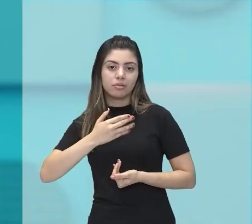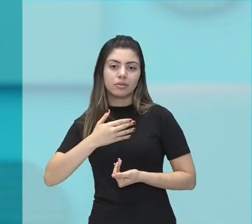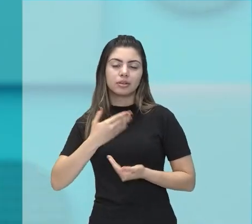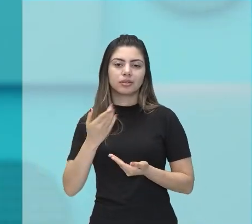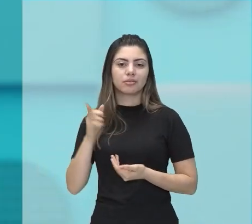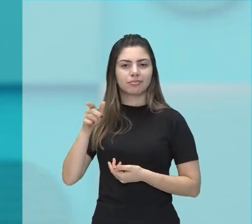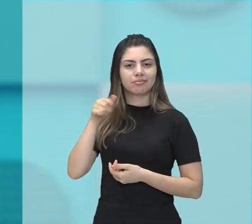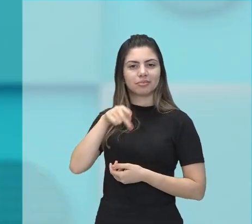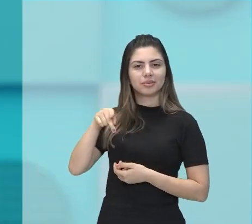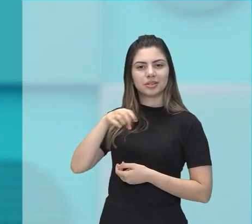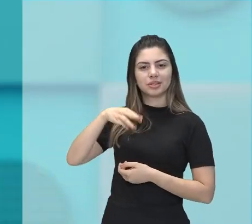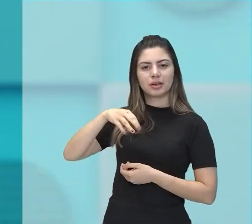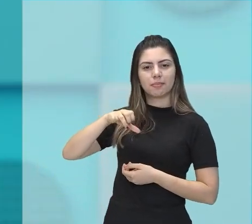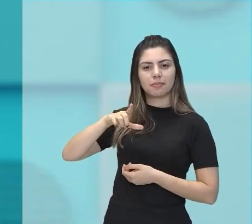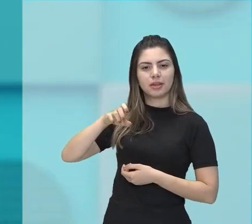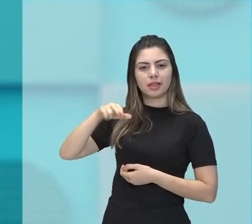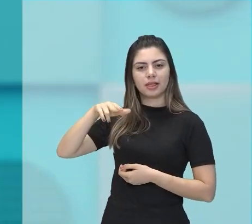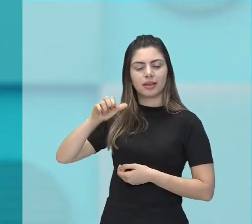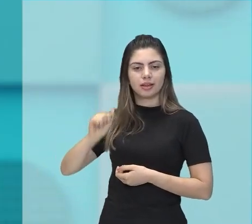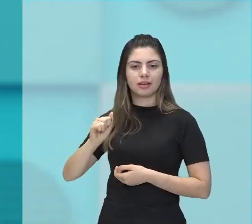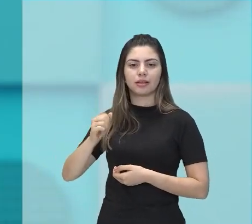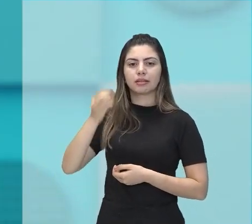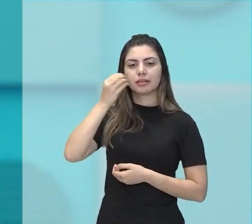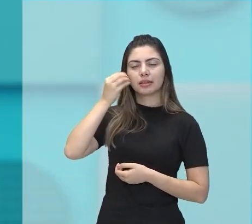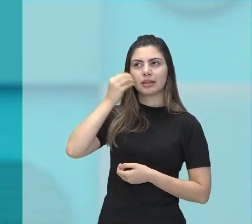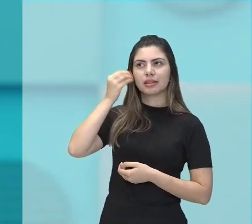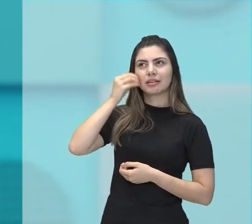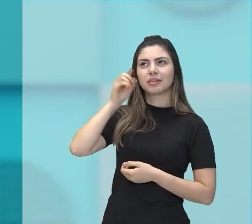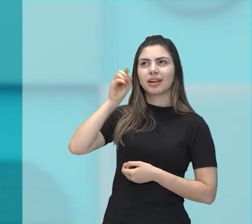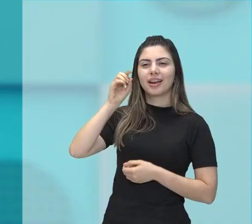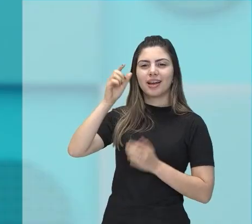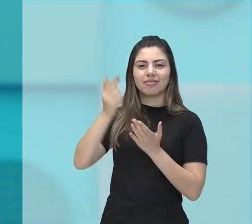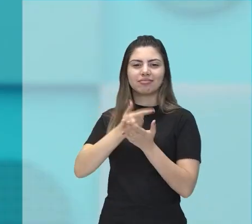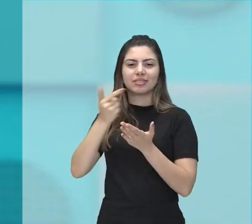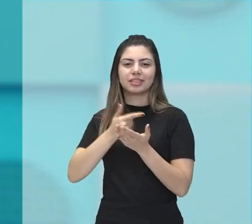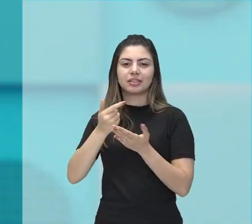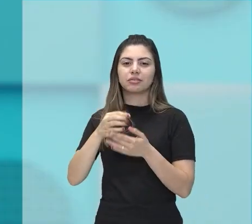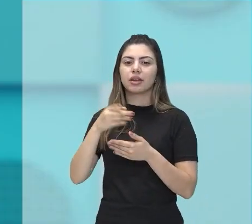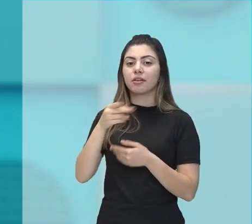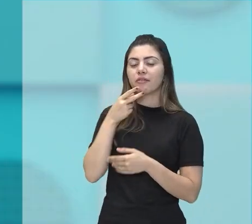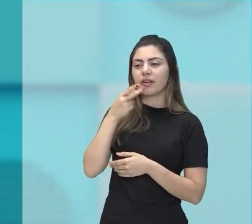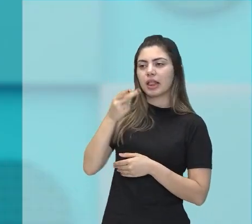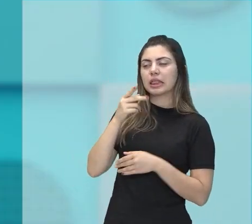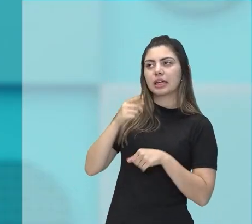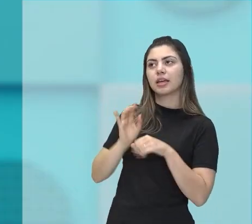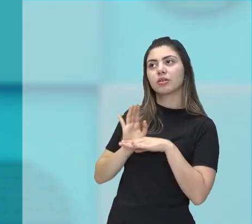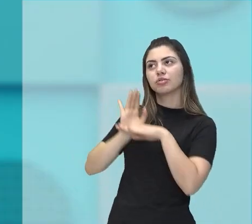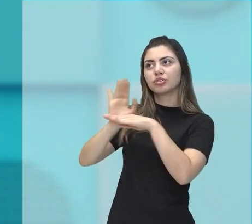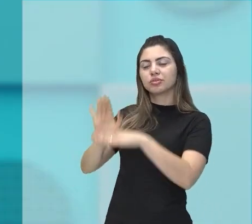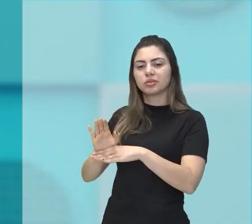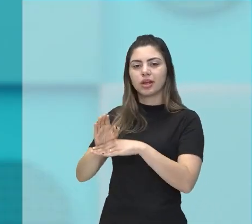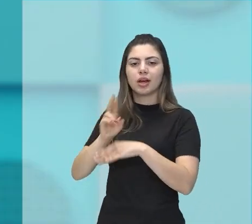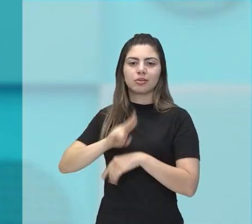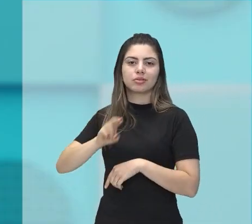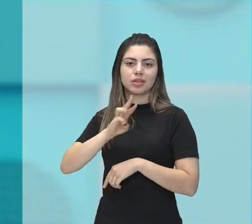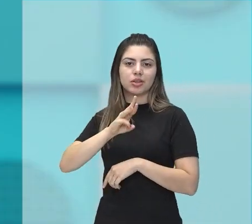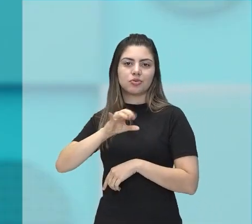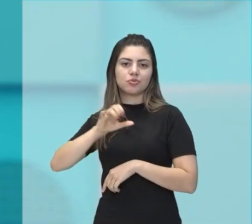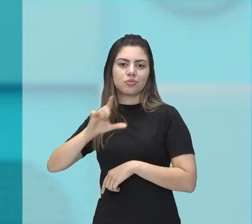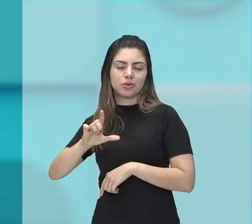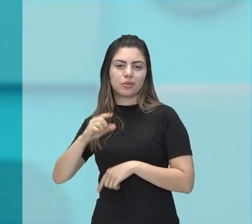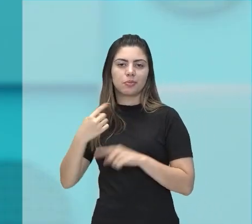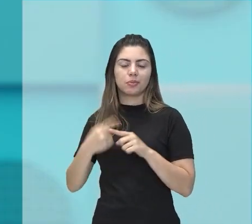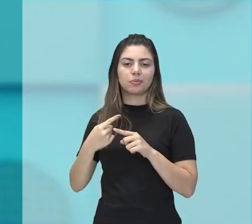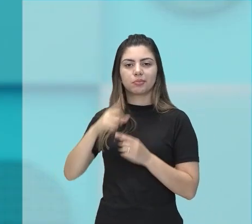Milena estava tentando pegar o livro e eu olhei I will help you. Eu vou te ajudar porque é uma decisão ali espontânea, tomada na hora, né,